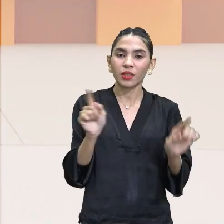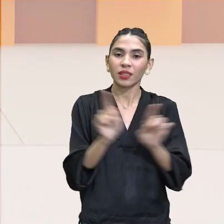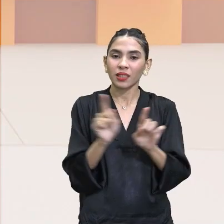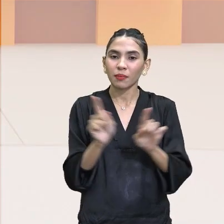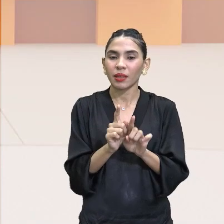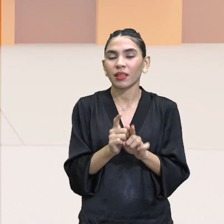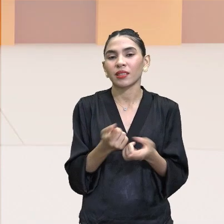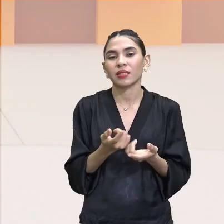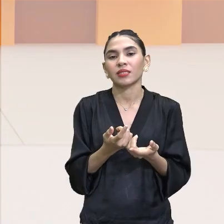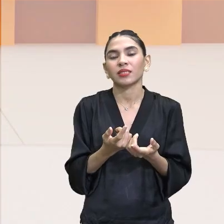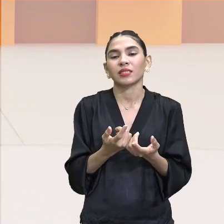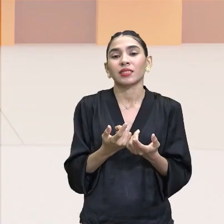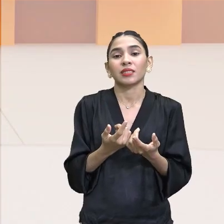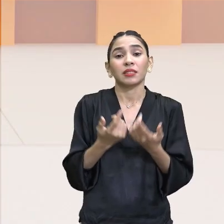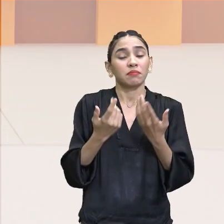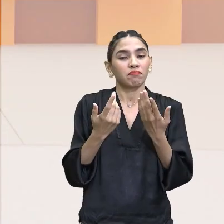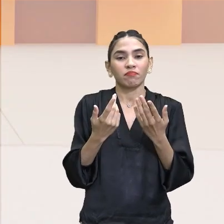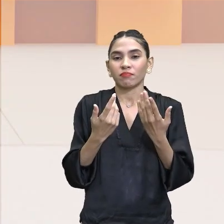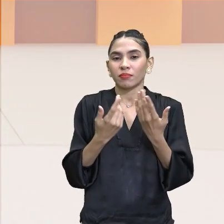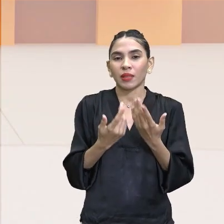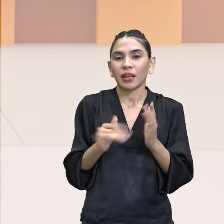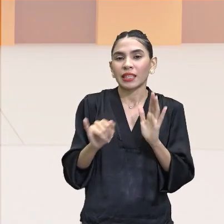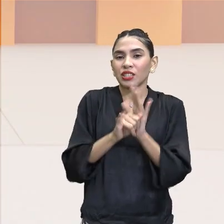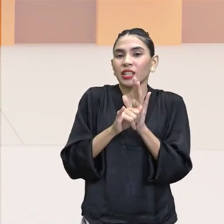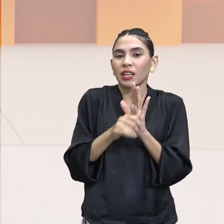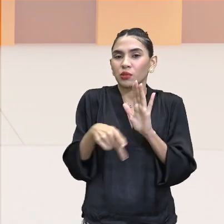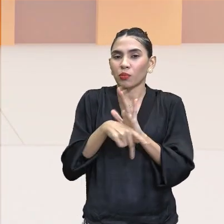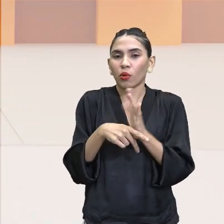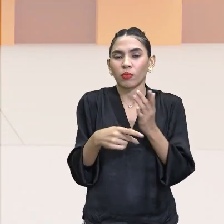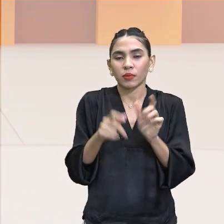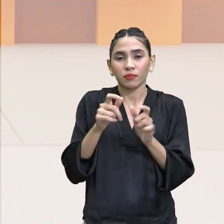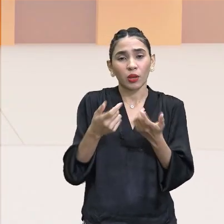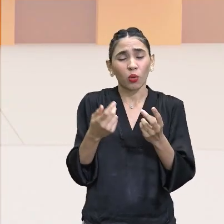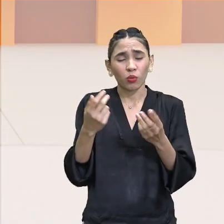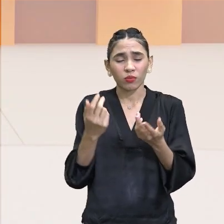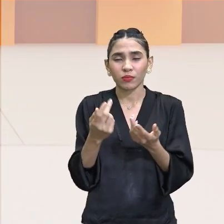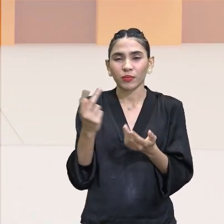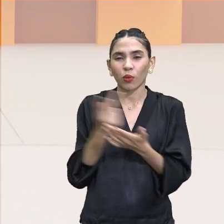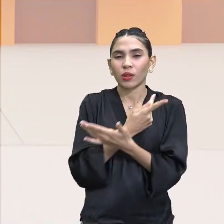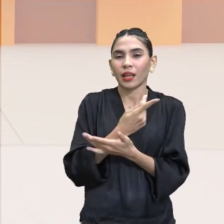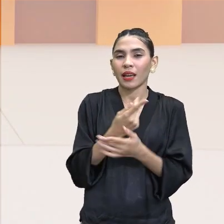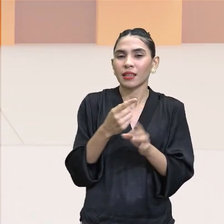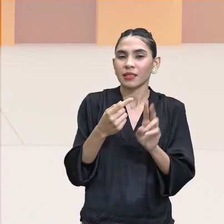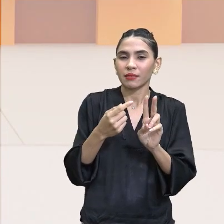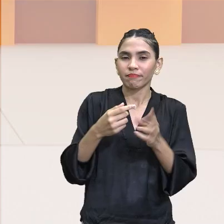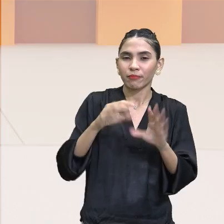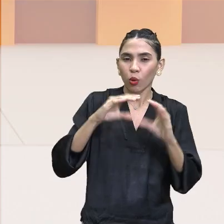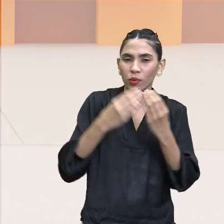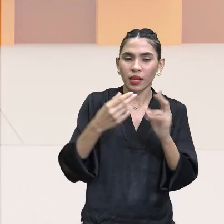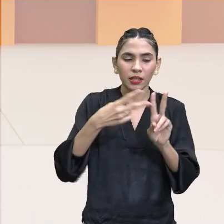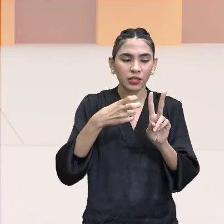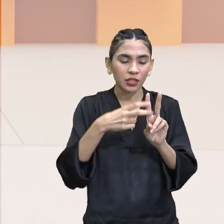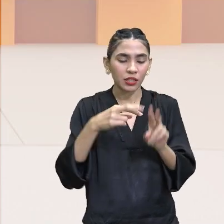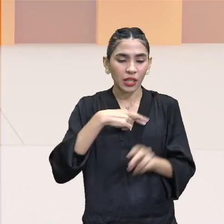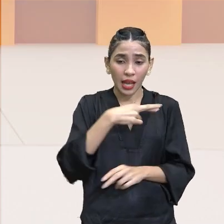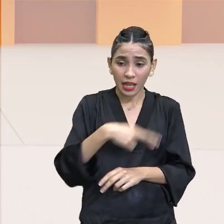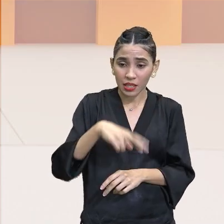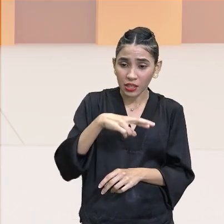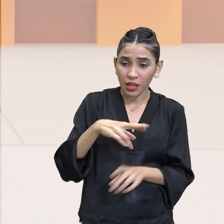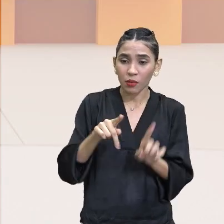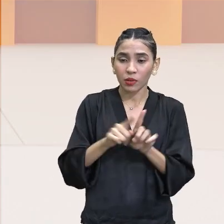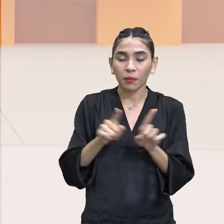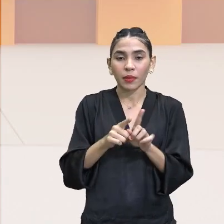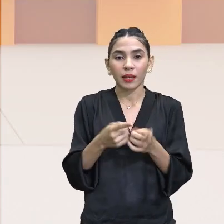né, aquelas próprias origens que as pessoas têm. Isso acontece muito nas comunidades indígenas, né? Usando coisas, religião também, a